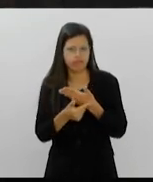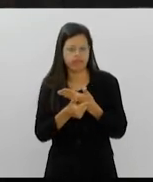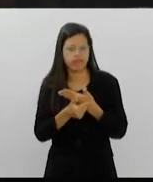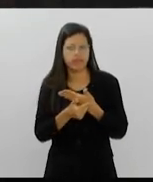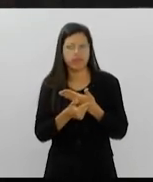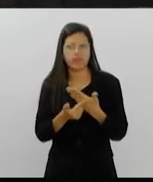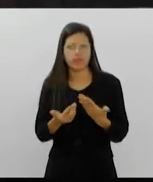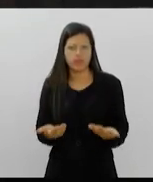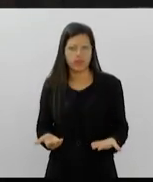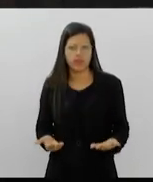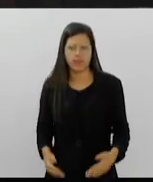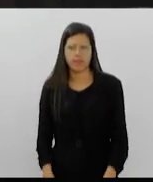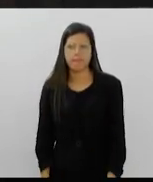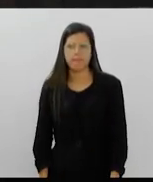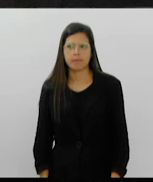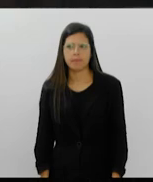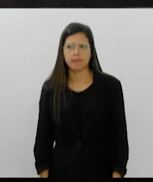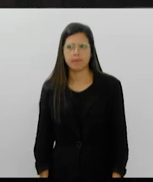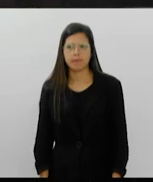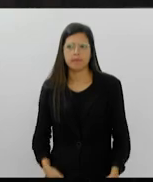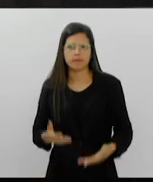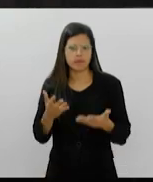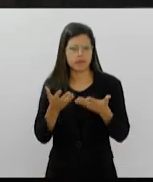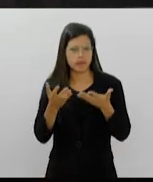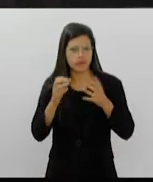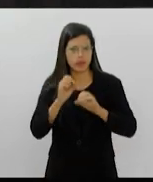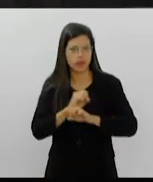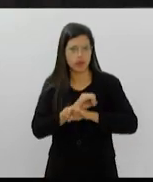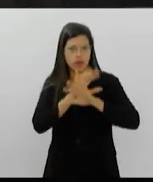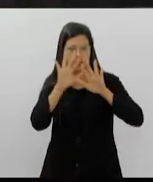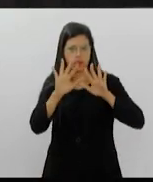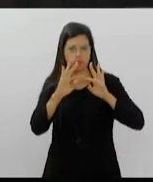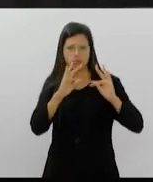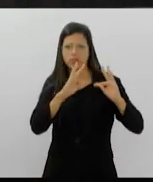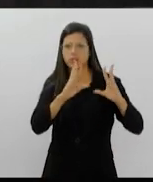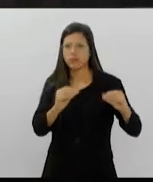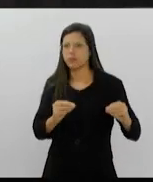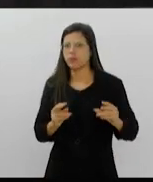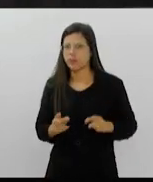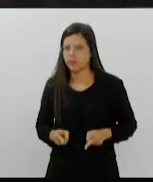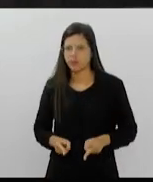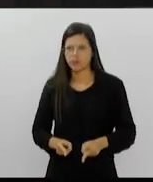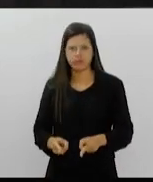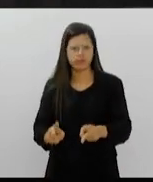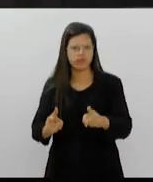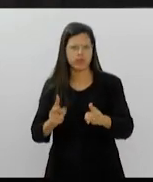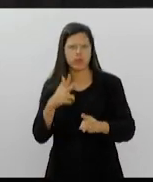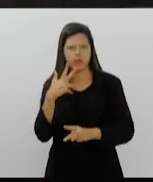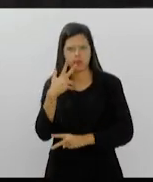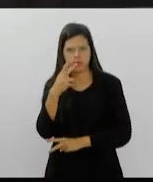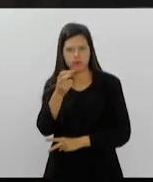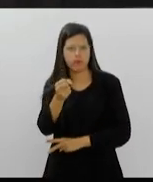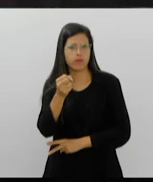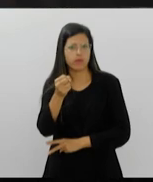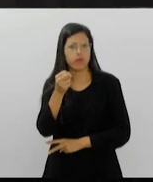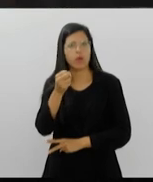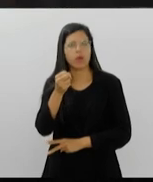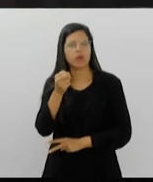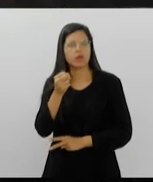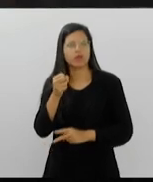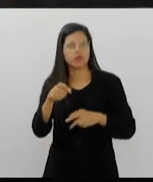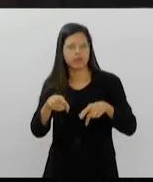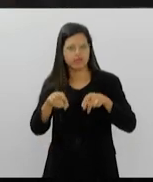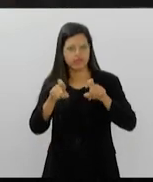Eu quero aqui deixar bem claro para todos, continuarei seguindo forte no meu